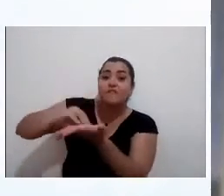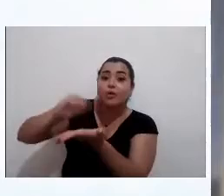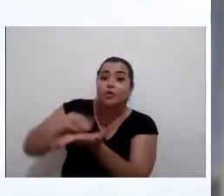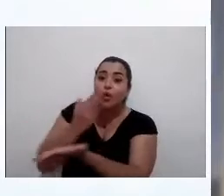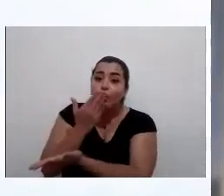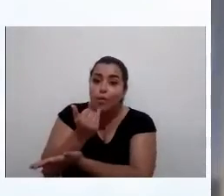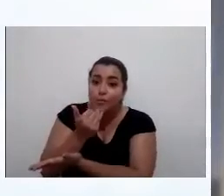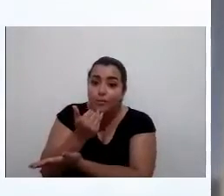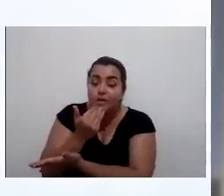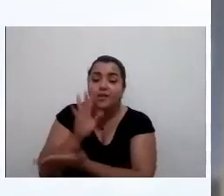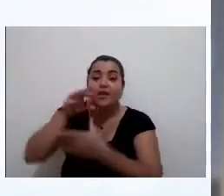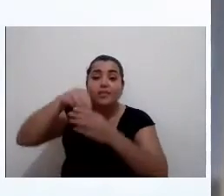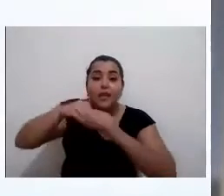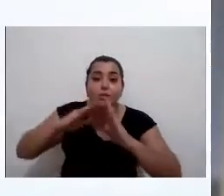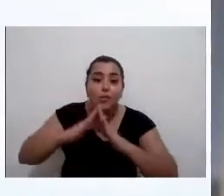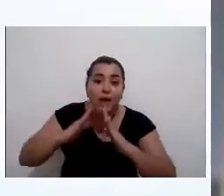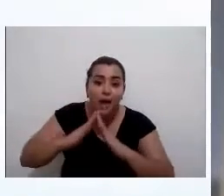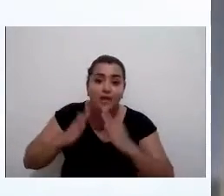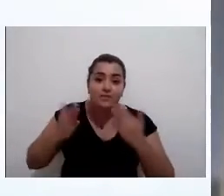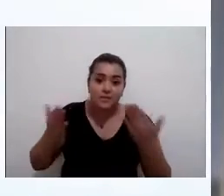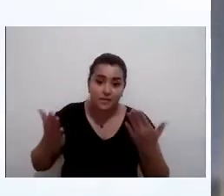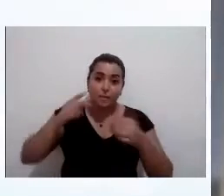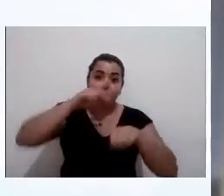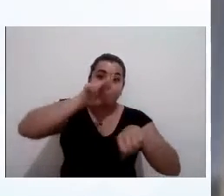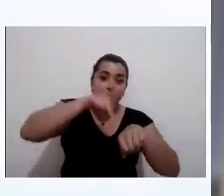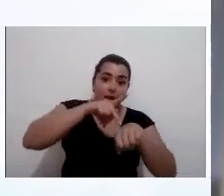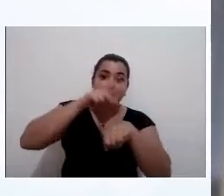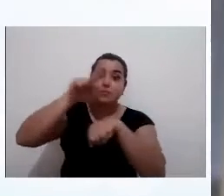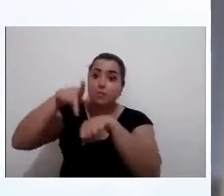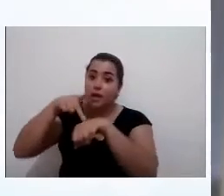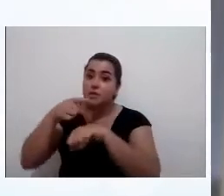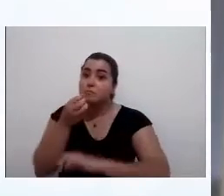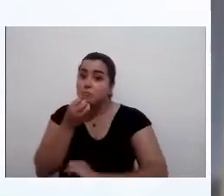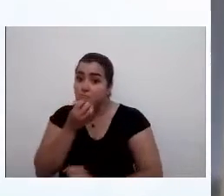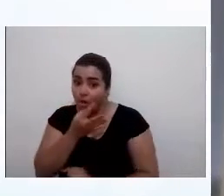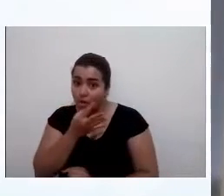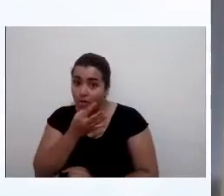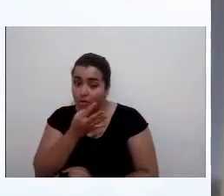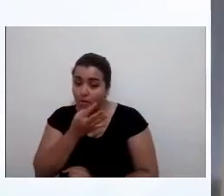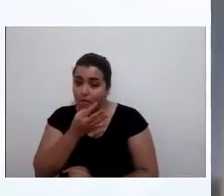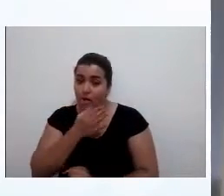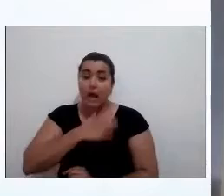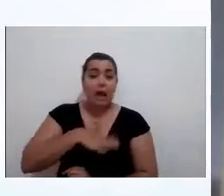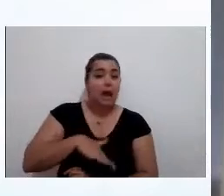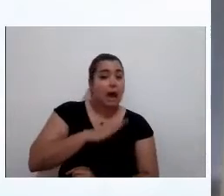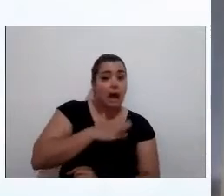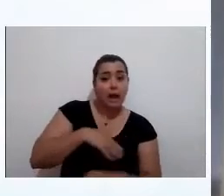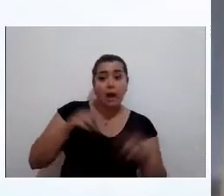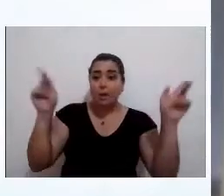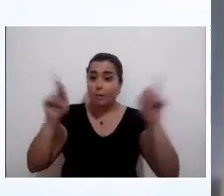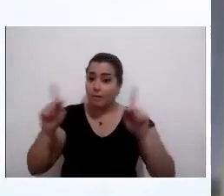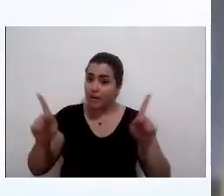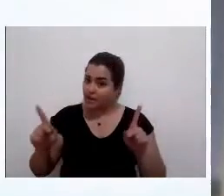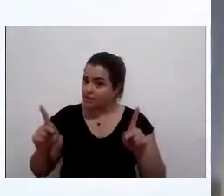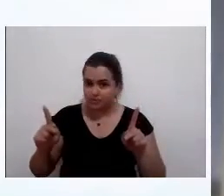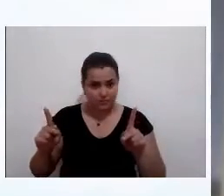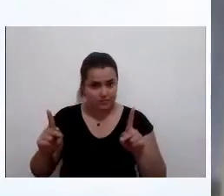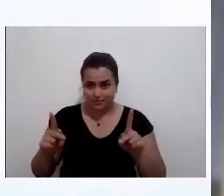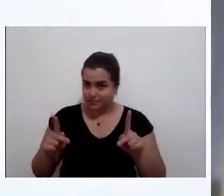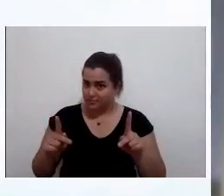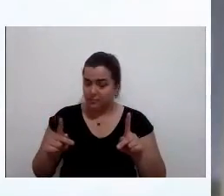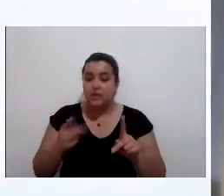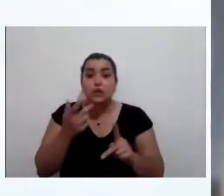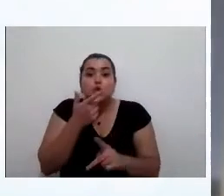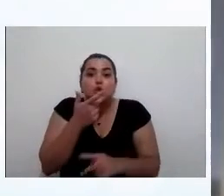pessoas. Aí sim, não tem país de gente boazinha, tipo o Brasil. O Brasil é um país pacífico, é tranquilo. Não que alguém queira aqui fazer